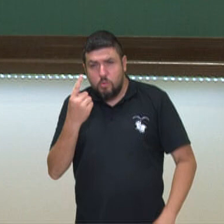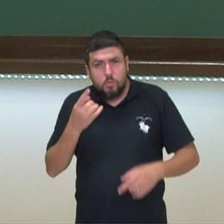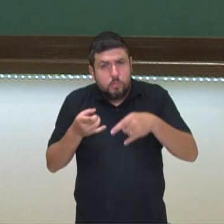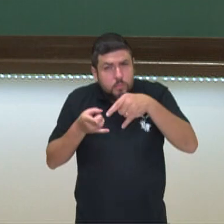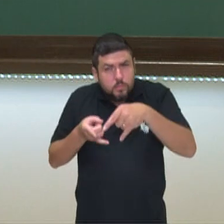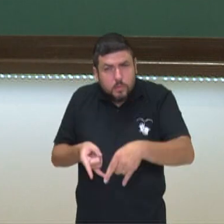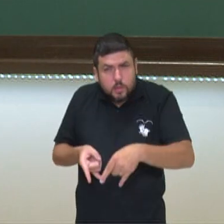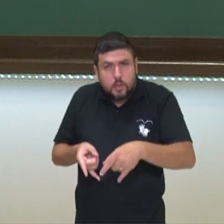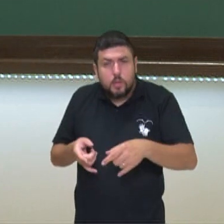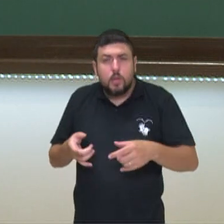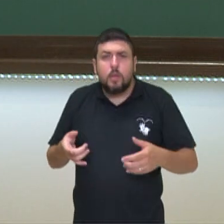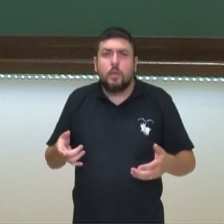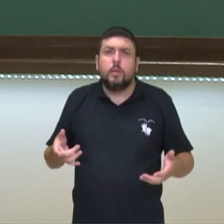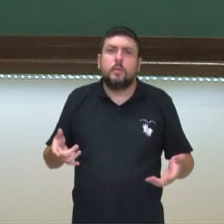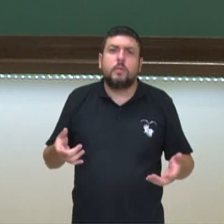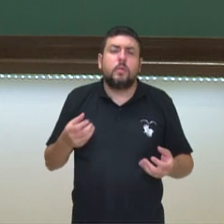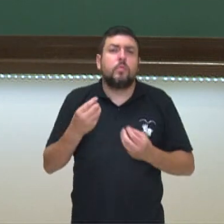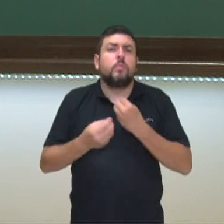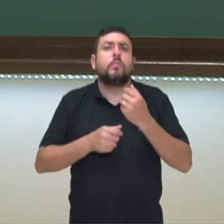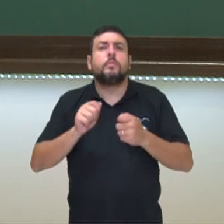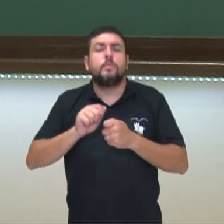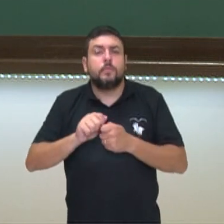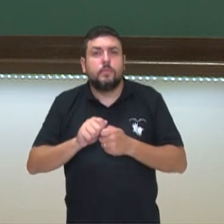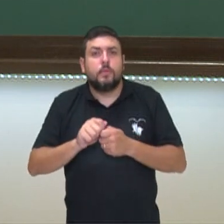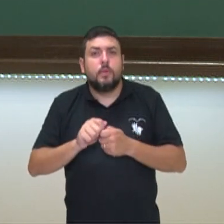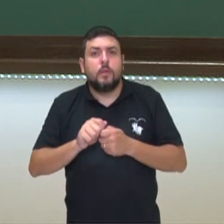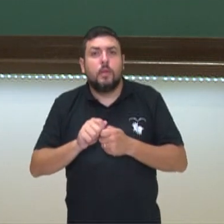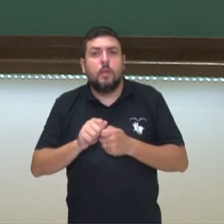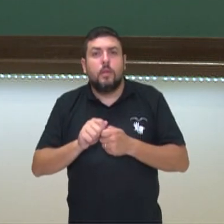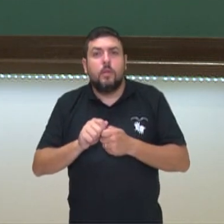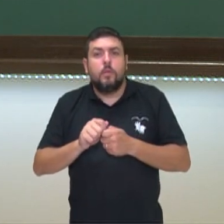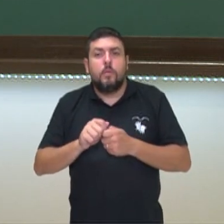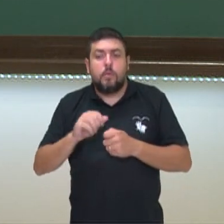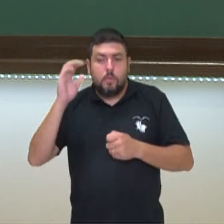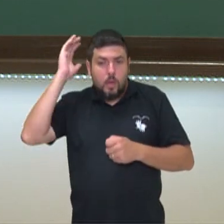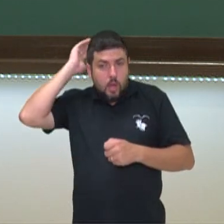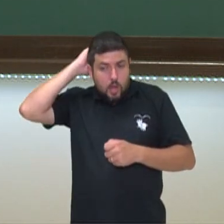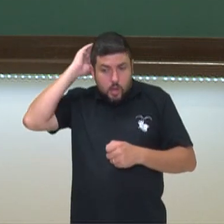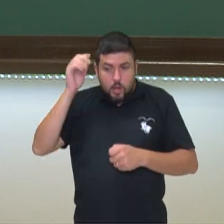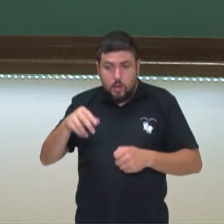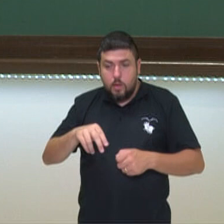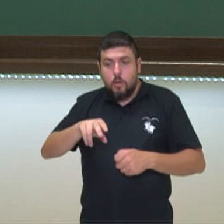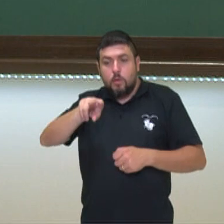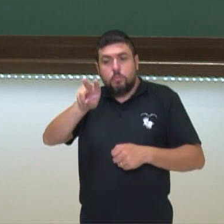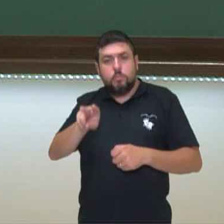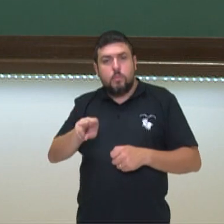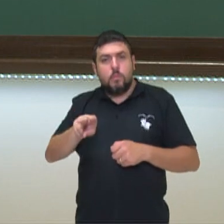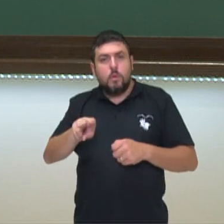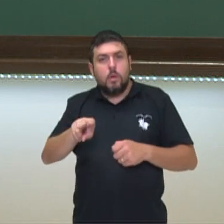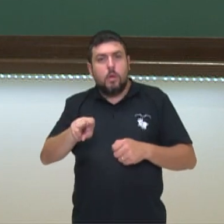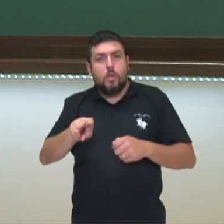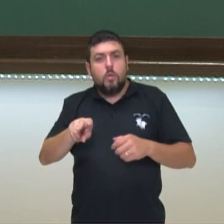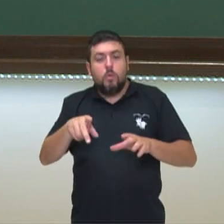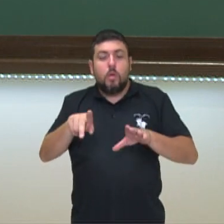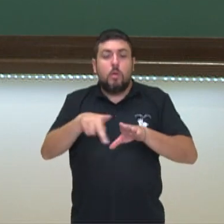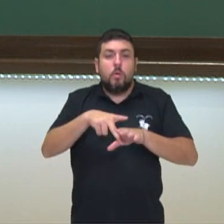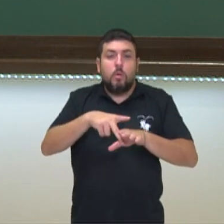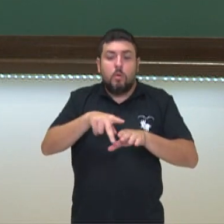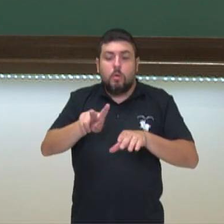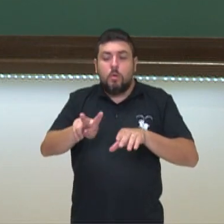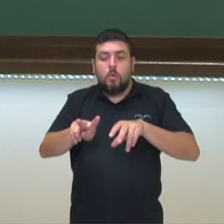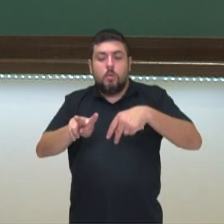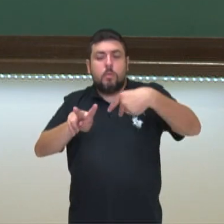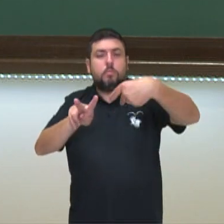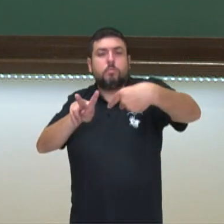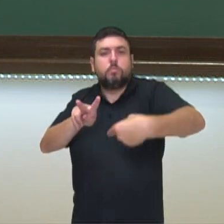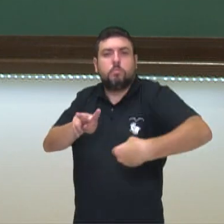é uma cama para 2 pessoas. O que fazer? Uma dorme com a cabeça para cima, outra dorme com a cabeça para baixo, para evitar